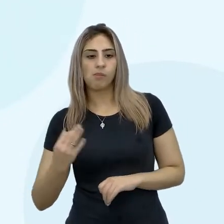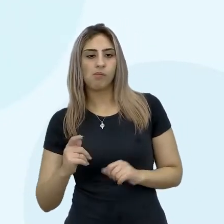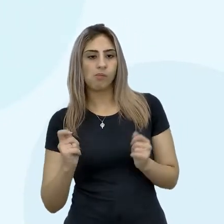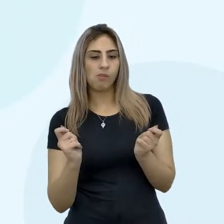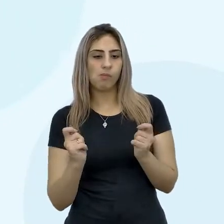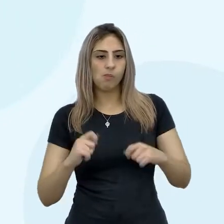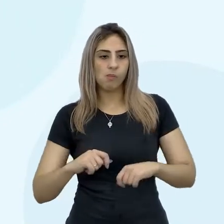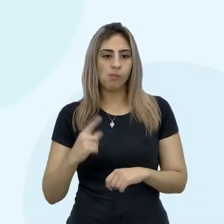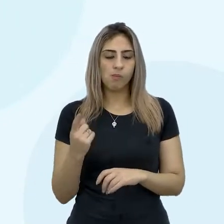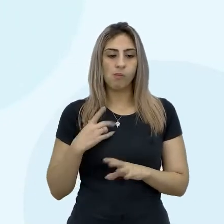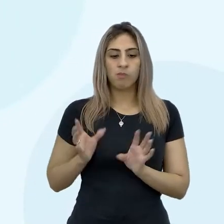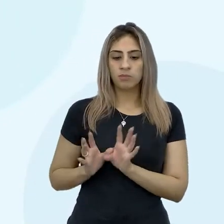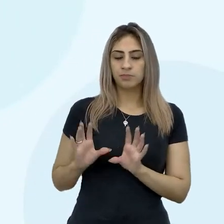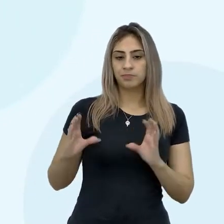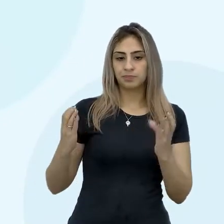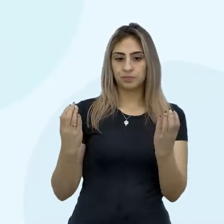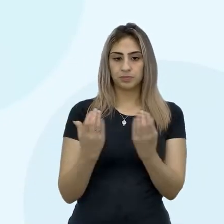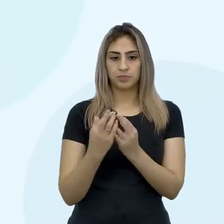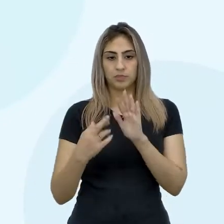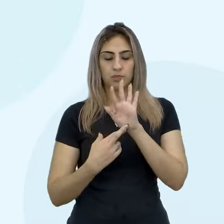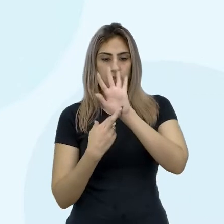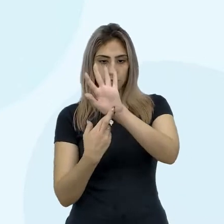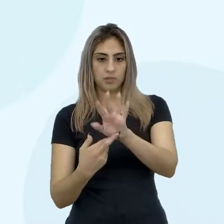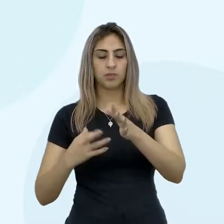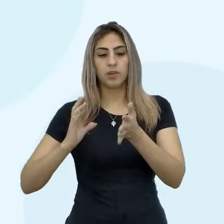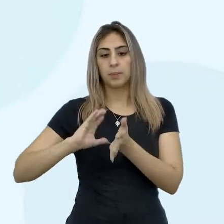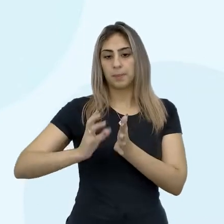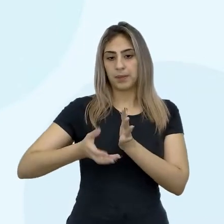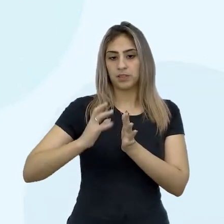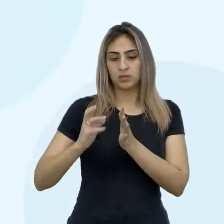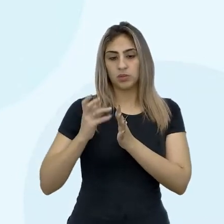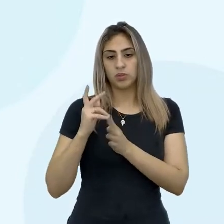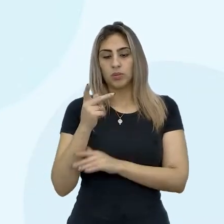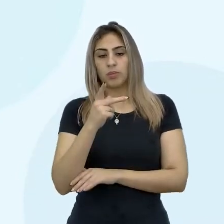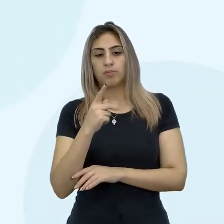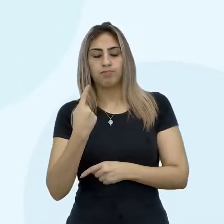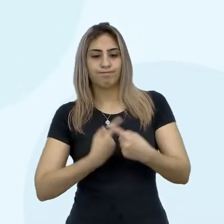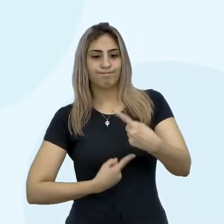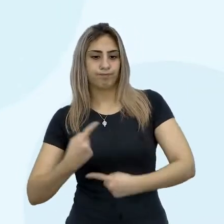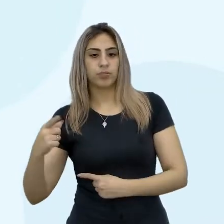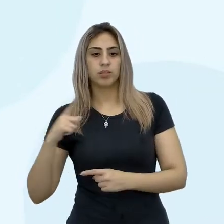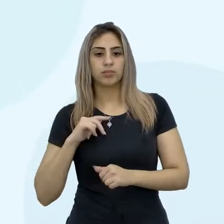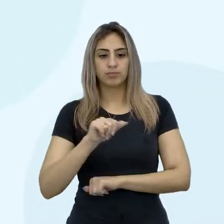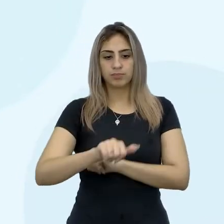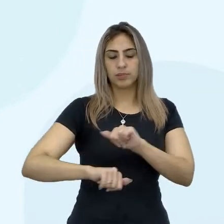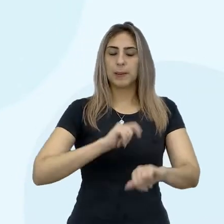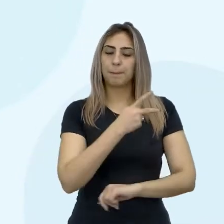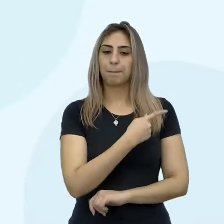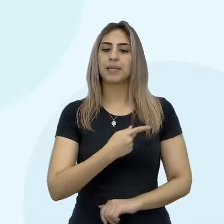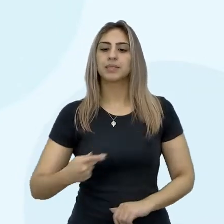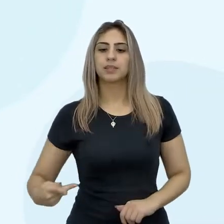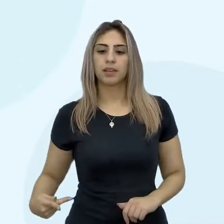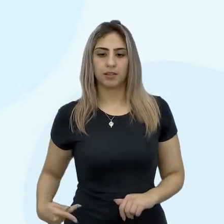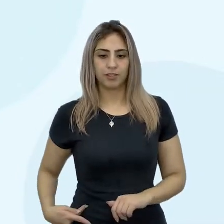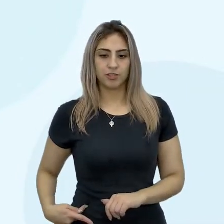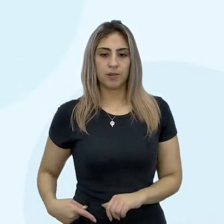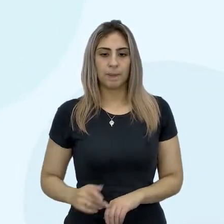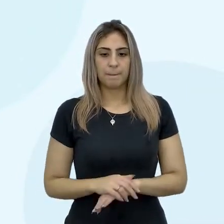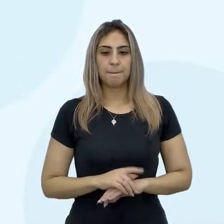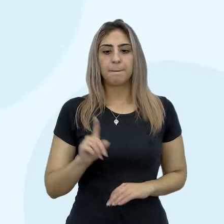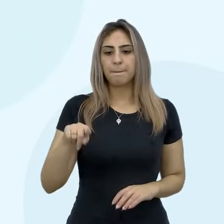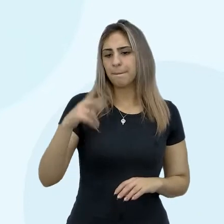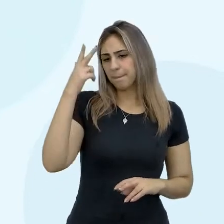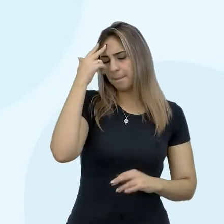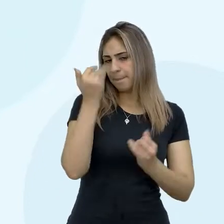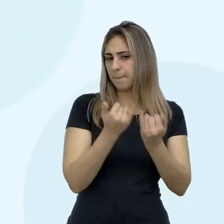possível que, no Congresso, a maioria da representação dos partidos políticos forme uma oposição ao presidente. Além disso, é